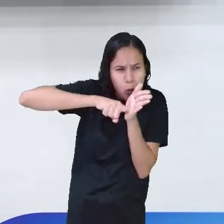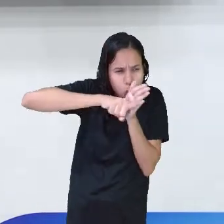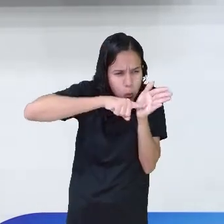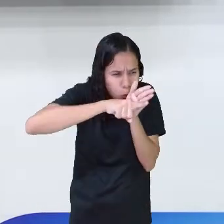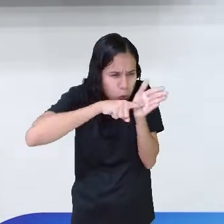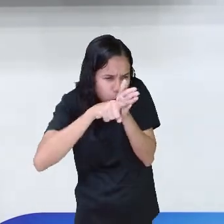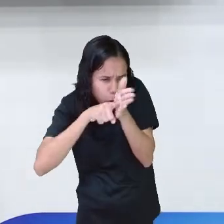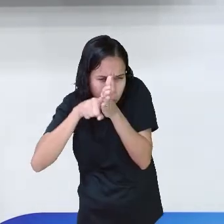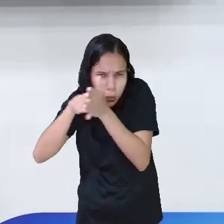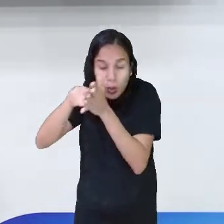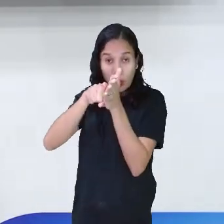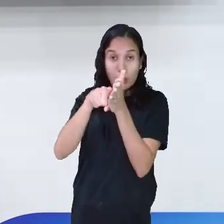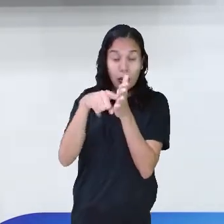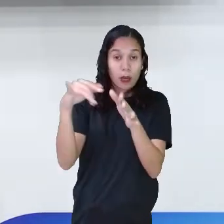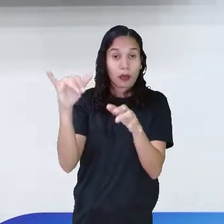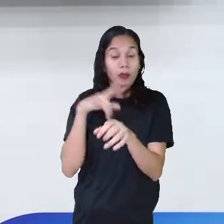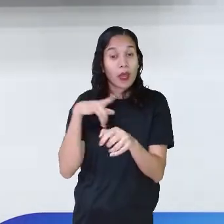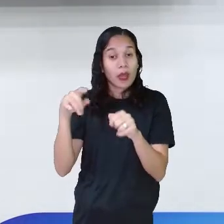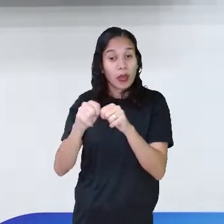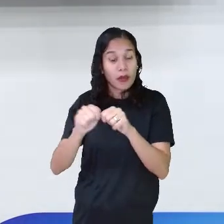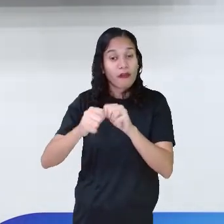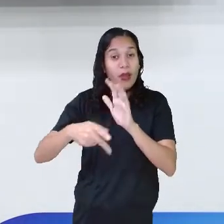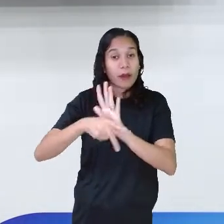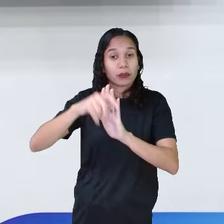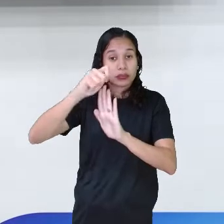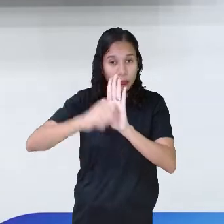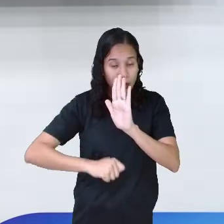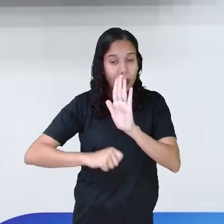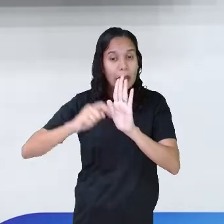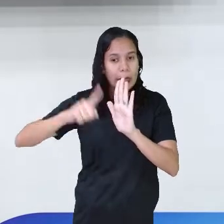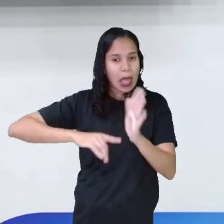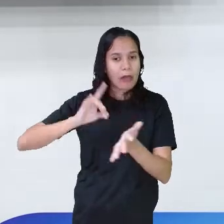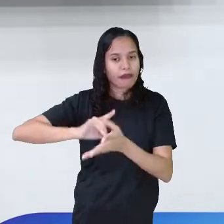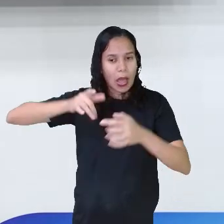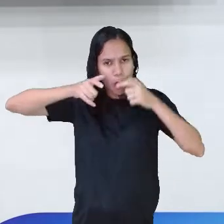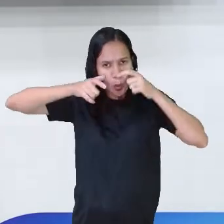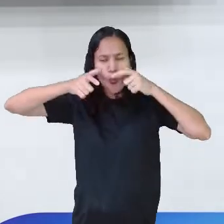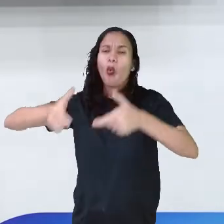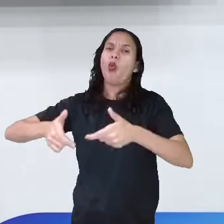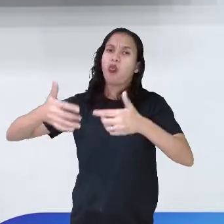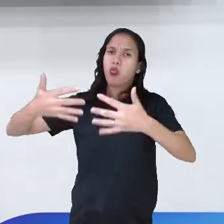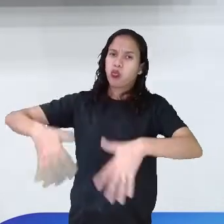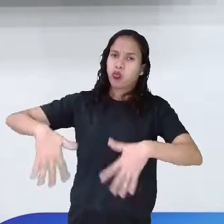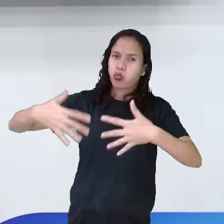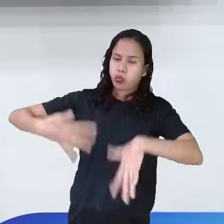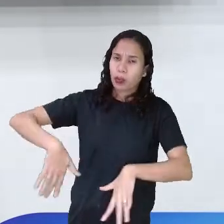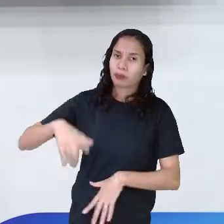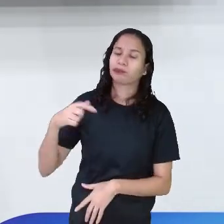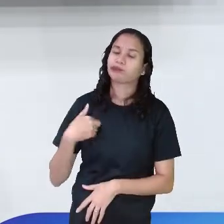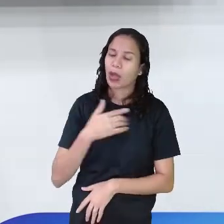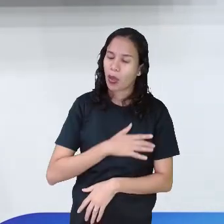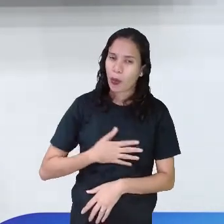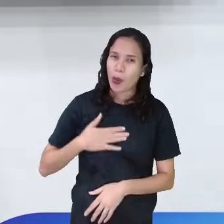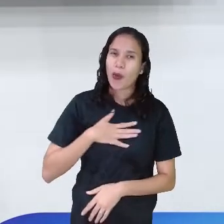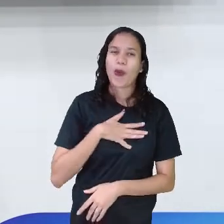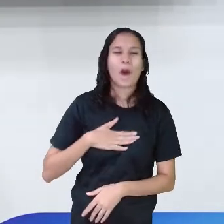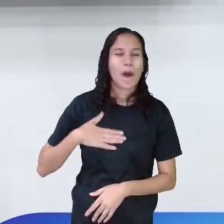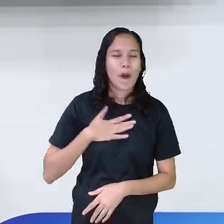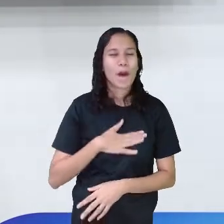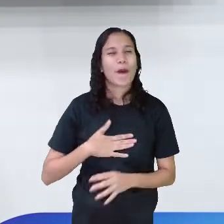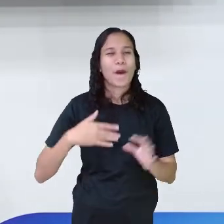a pesquisar, formam uma reportagem e geralmente são muito interessantes. Eu gosto muito de assistir